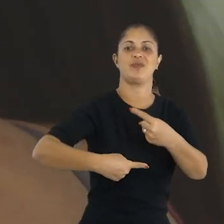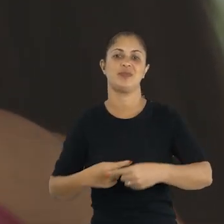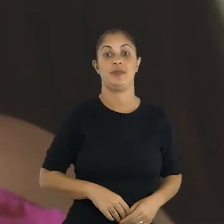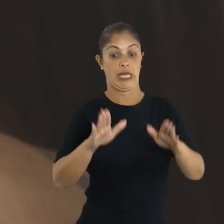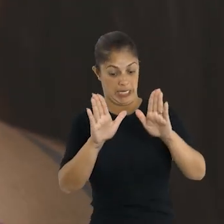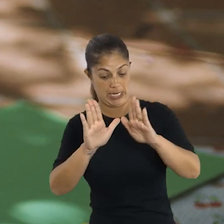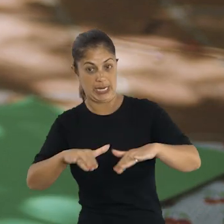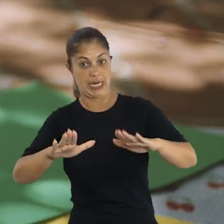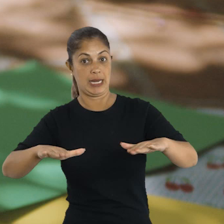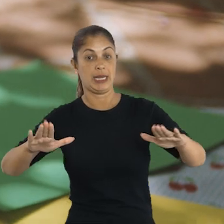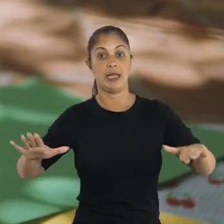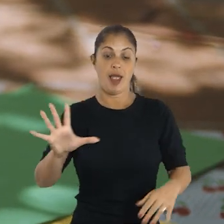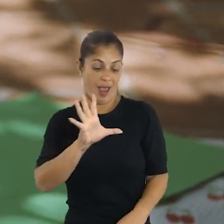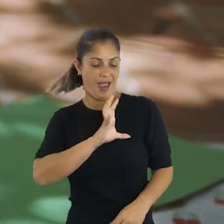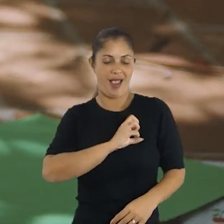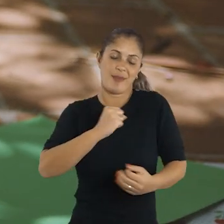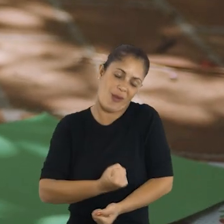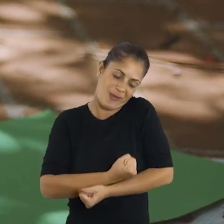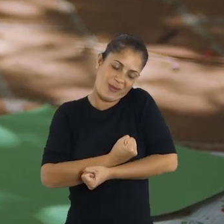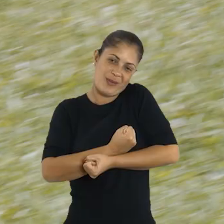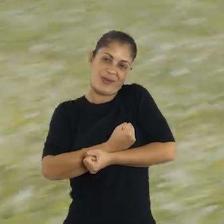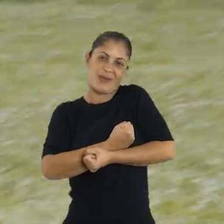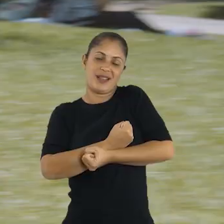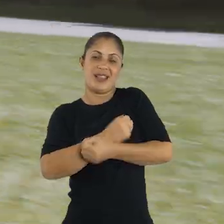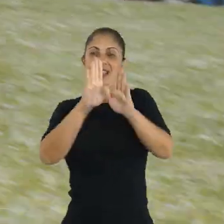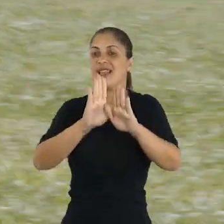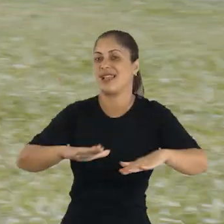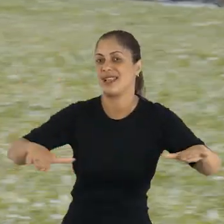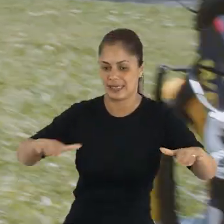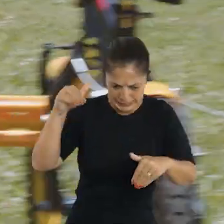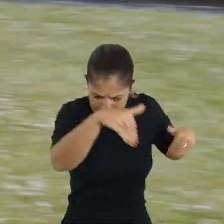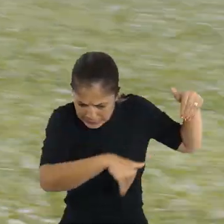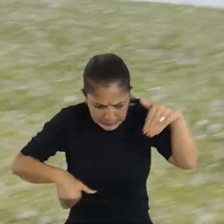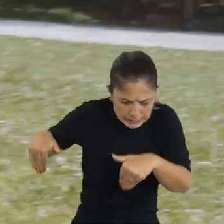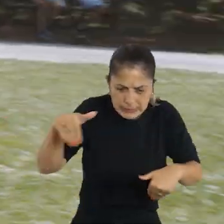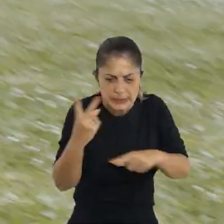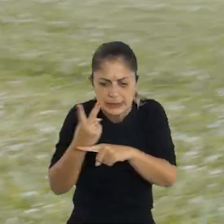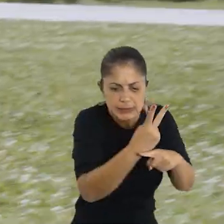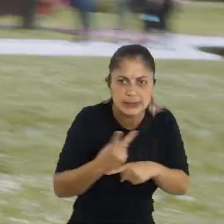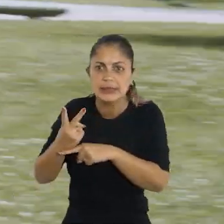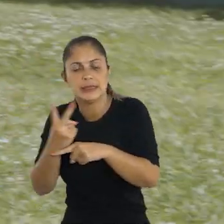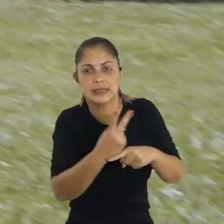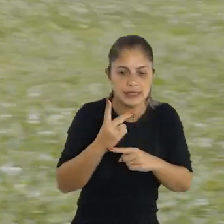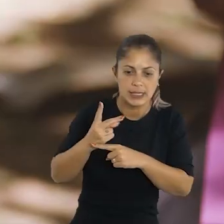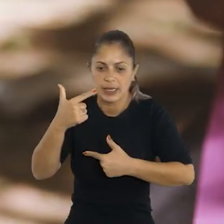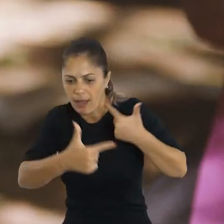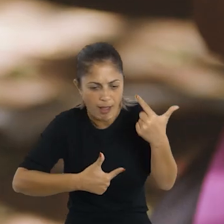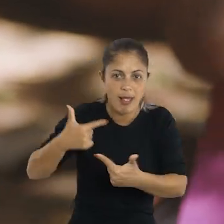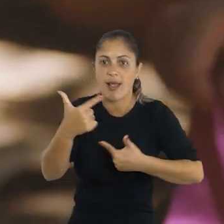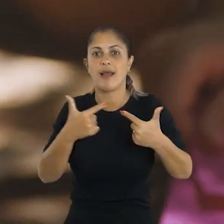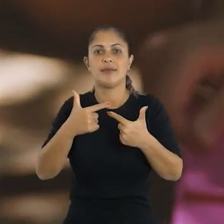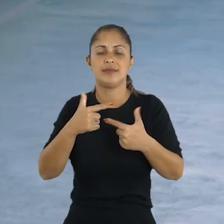a criança cava o fundo. É tanto chão para percorrer no infinito do mundo.